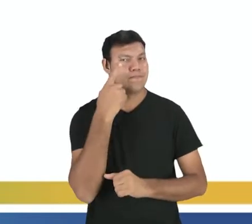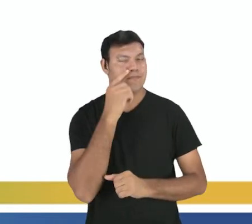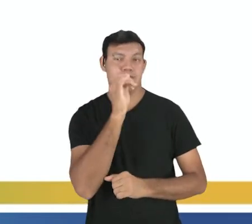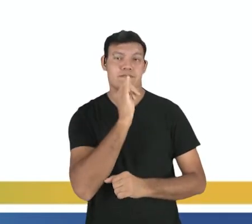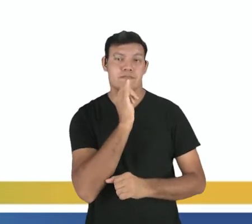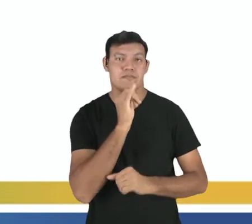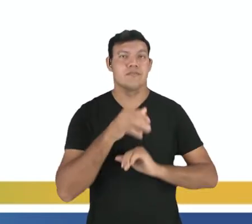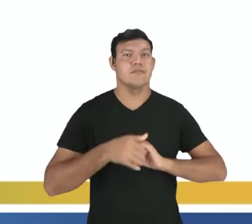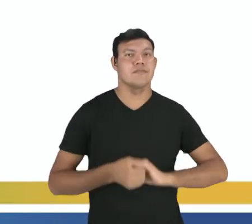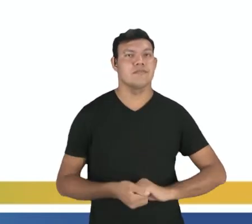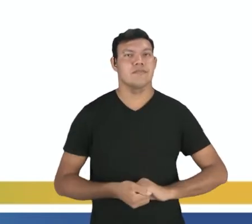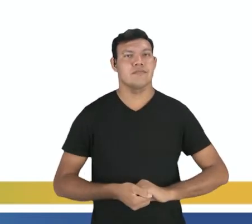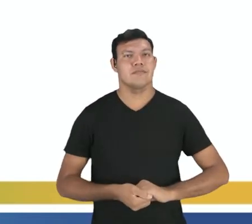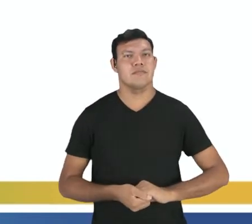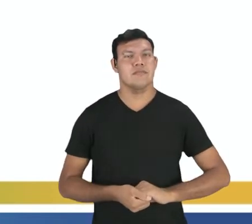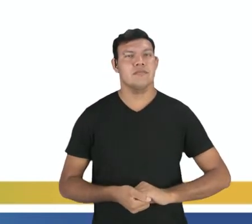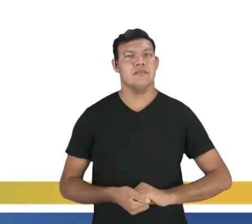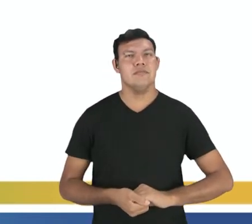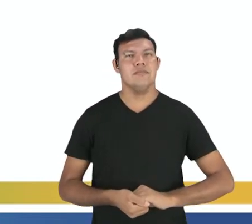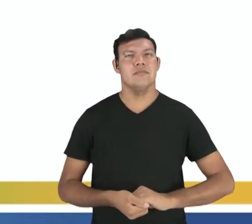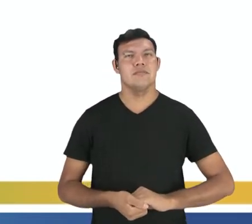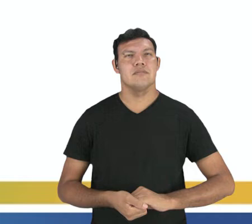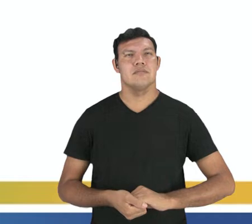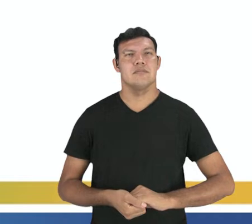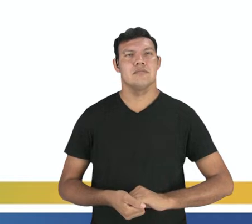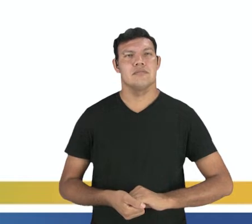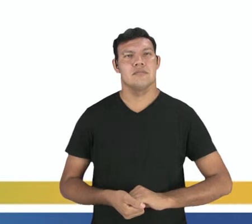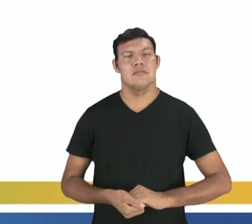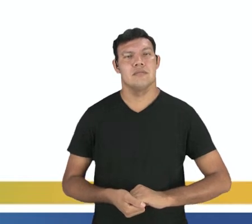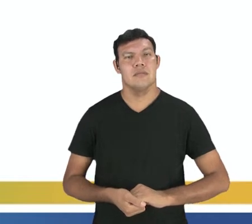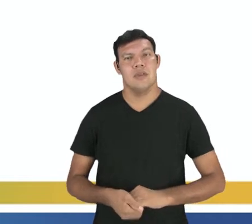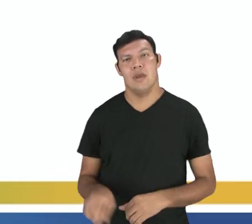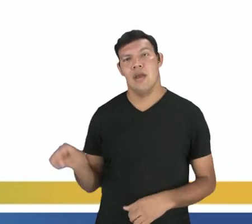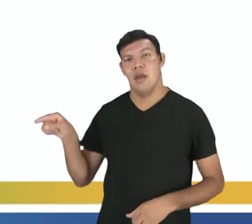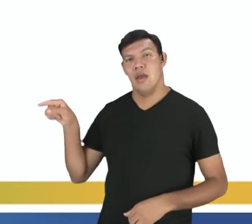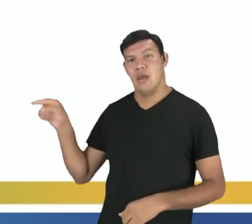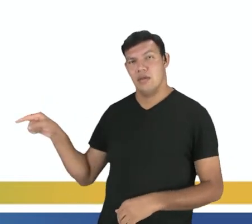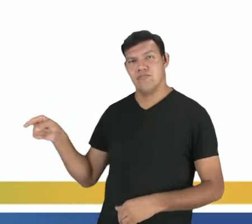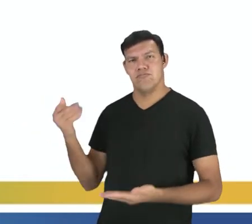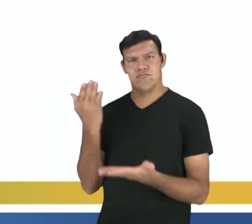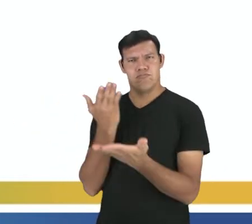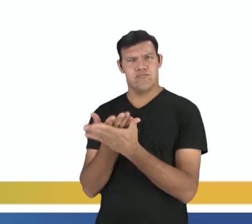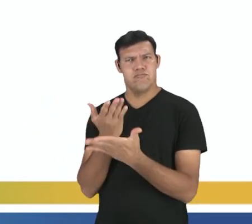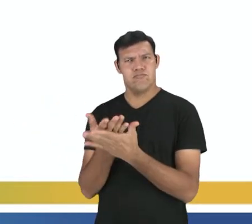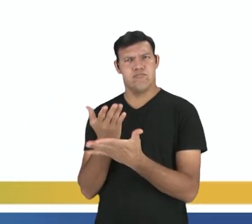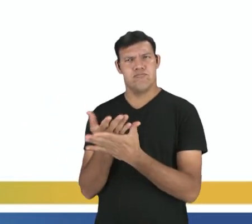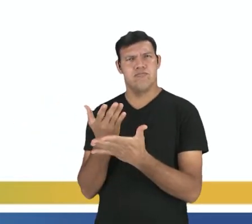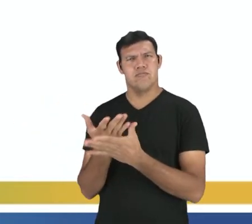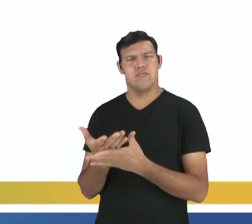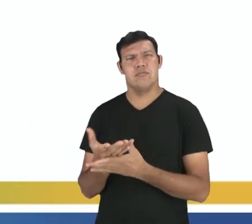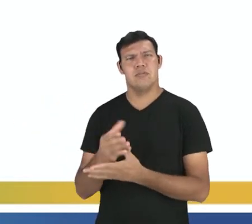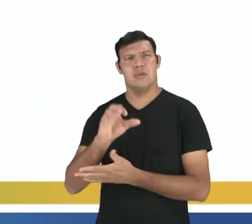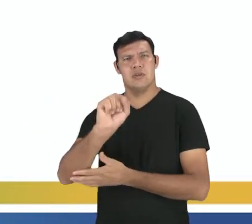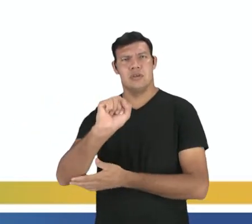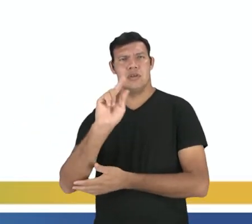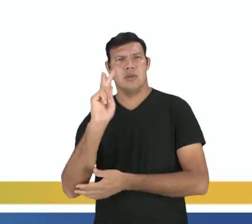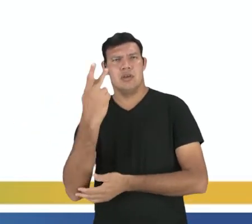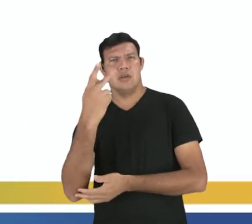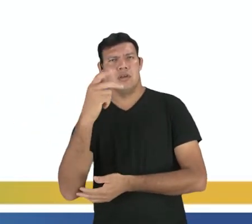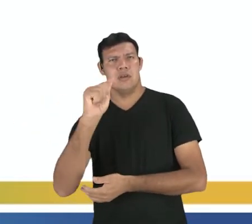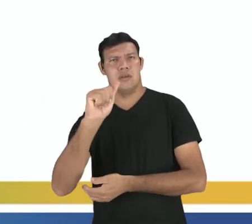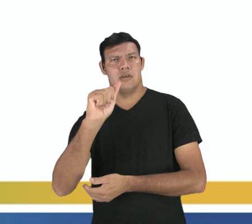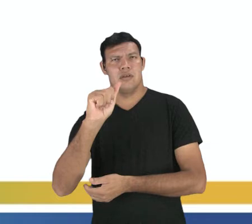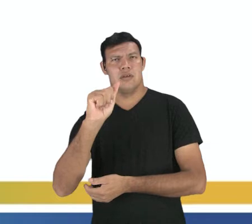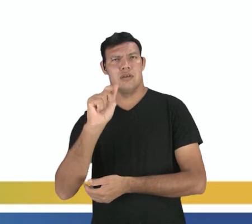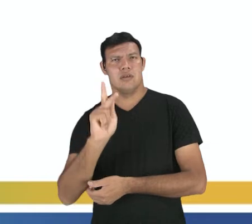exemplo. He is studying Shakespeare. Ele está estudando Shakespeare, tá? Nesse exemplo, ele